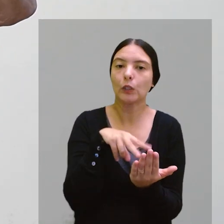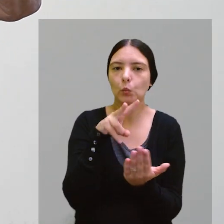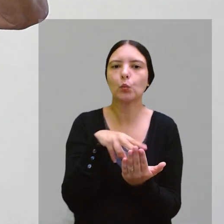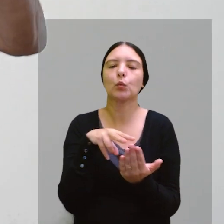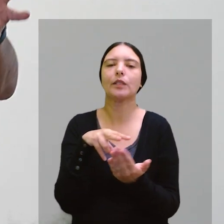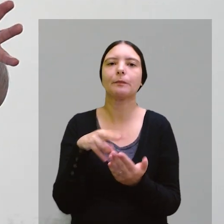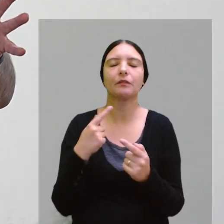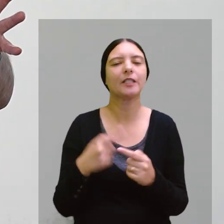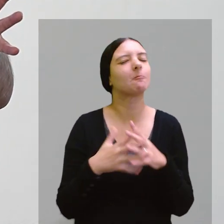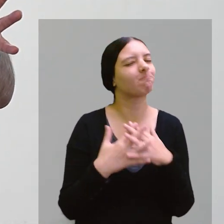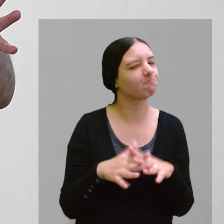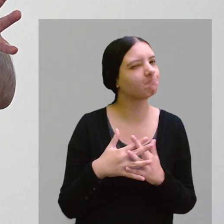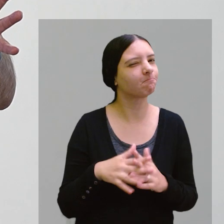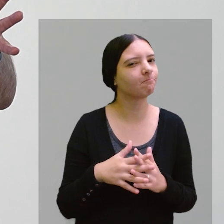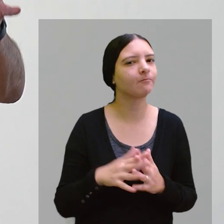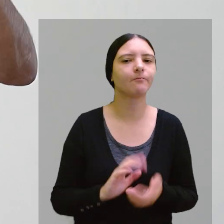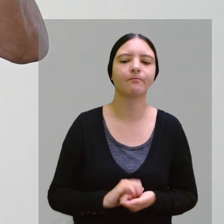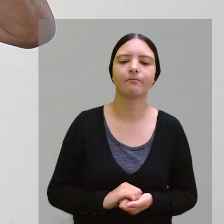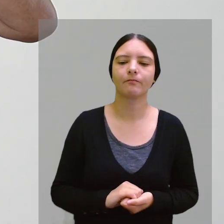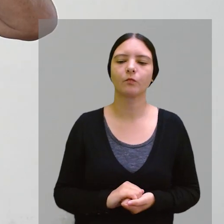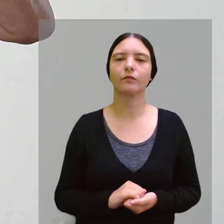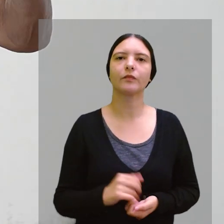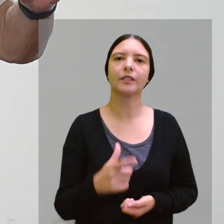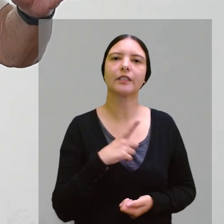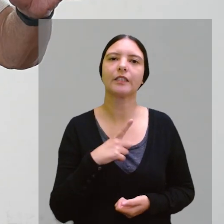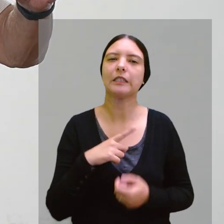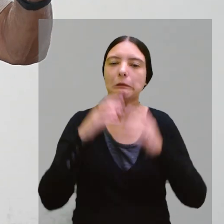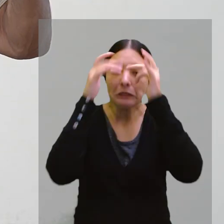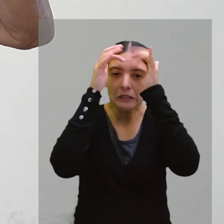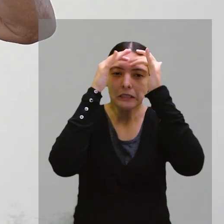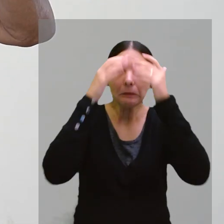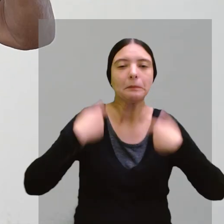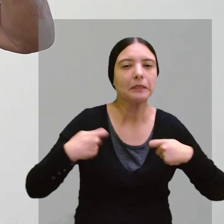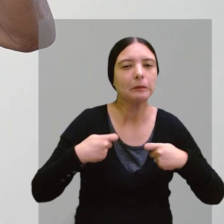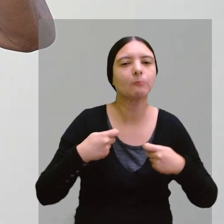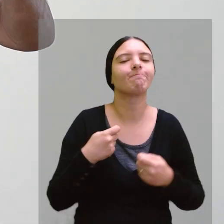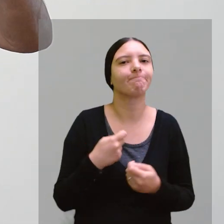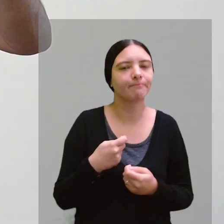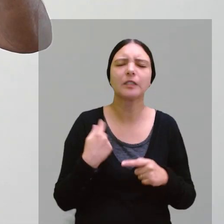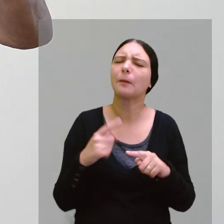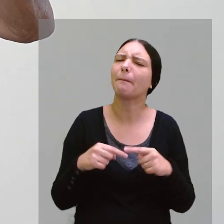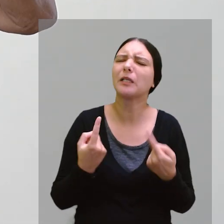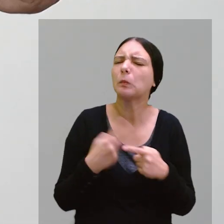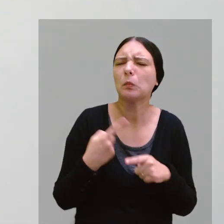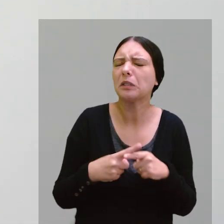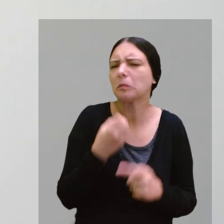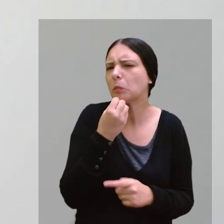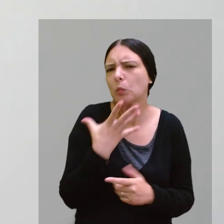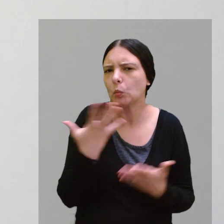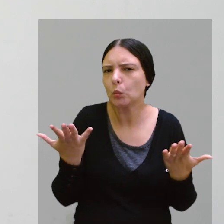é uma atividade muito complexa. Ela exige muito do cérebro, mas por que ela tem a